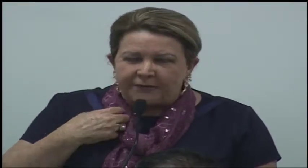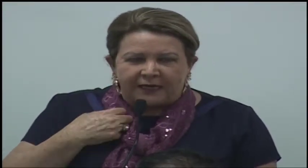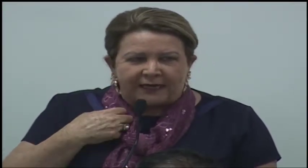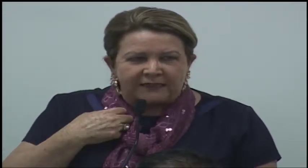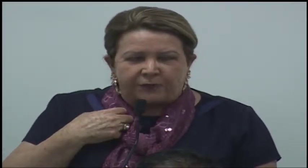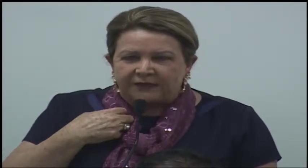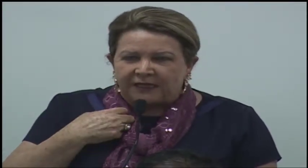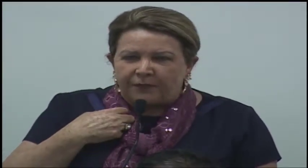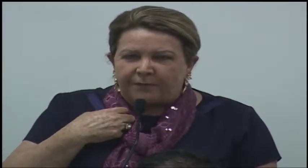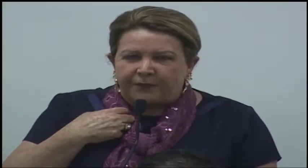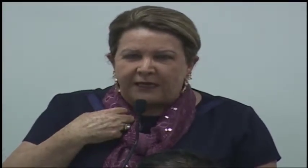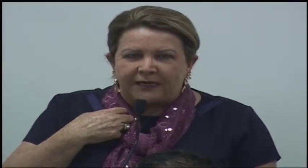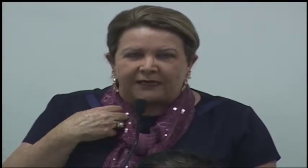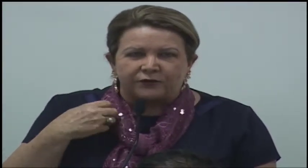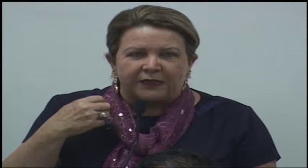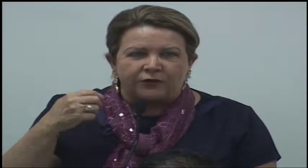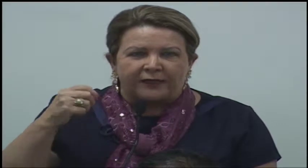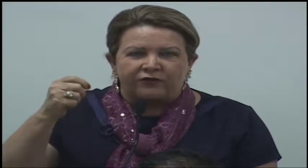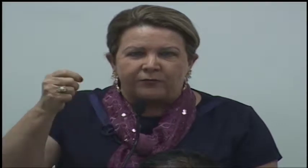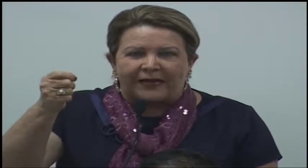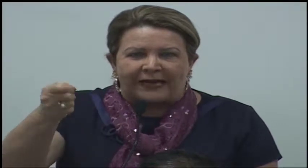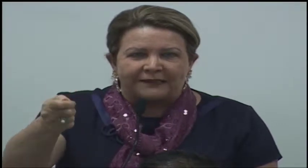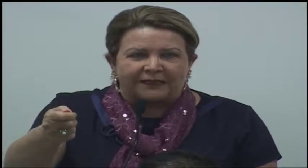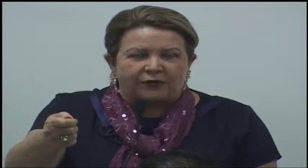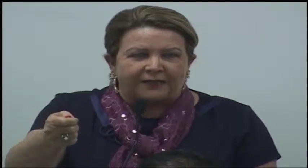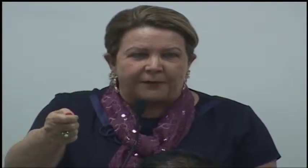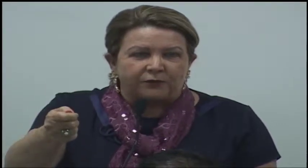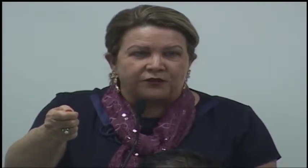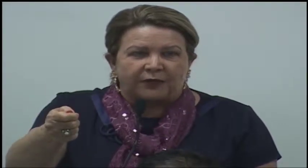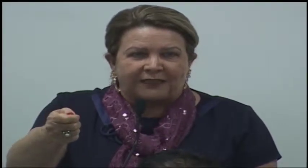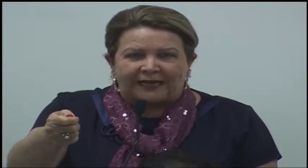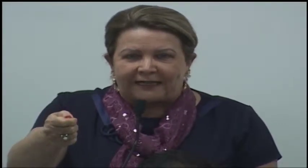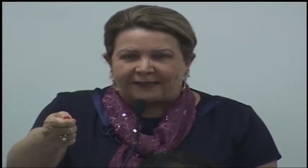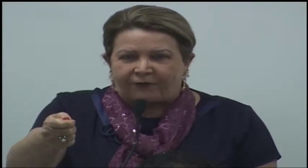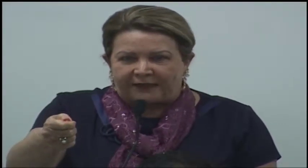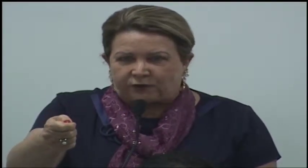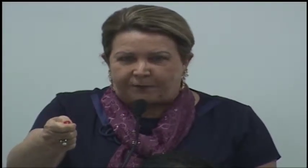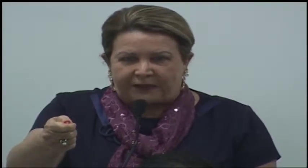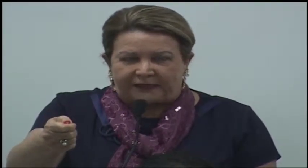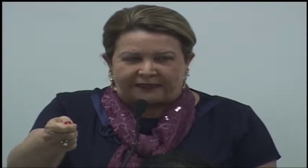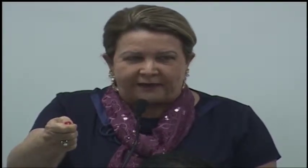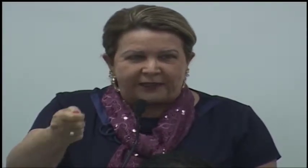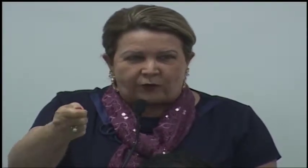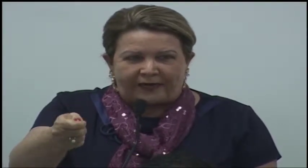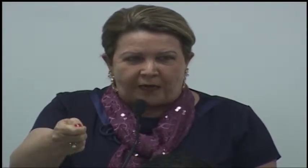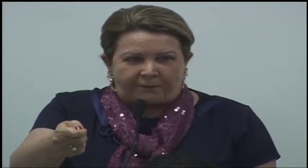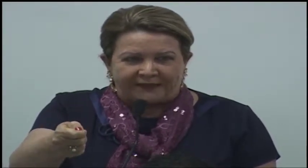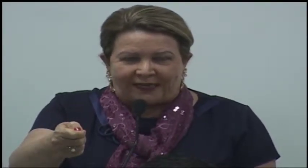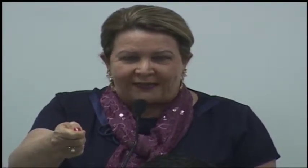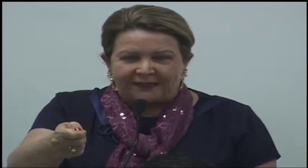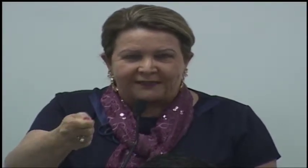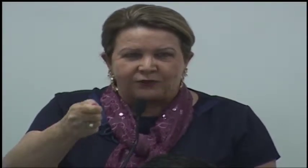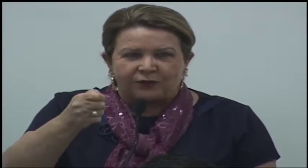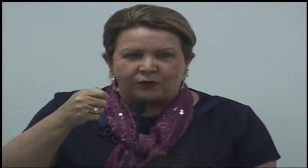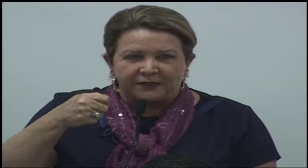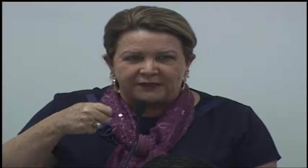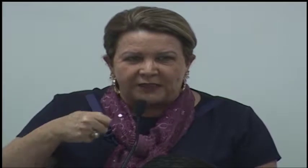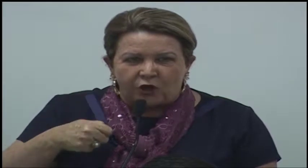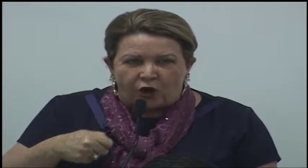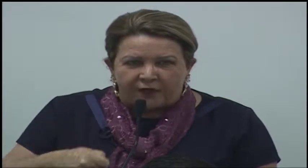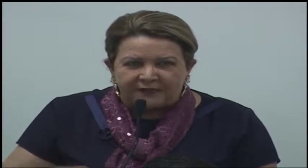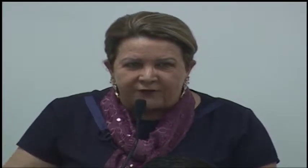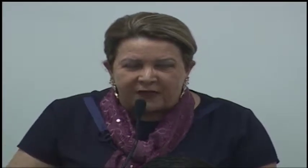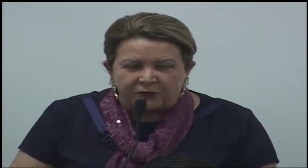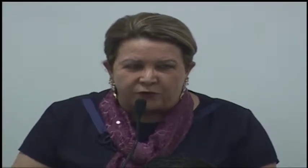Porque na minha casa, por exemplo, a pilha eu tenho, eu levo numa elétrica, agora também não sei o que a elétrica faz com a pilha e com a lâmpada. Então, são coisas